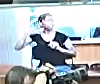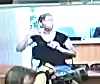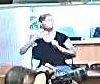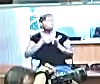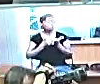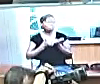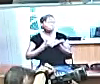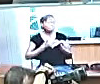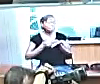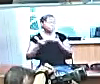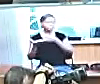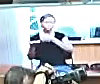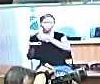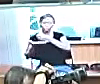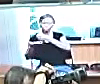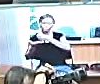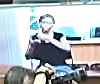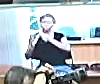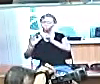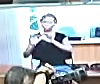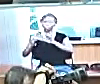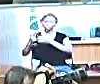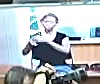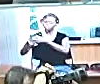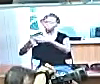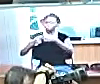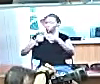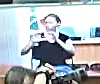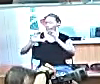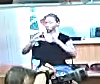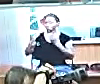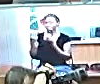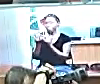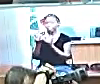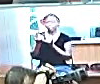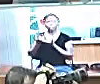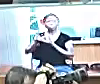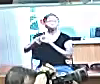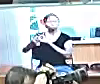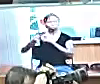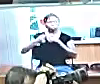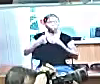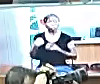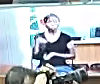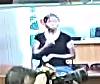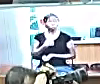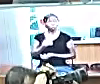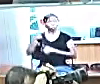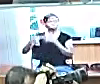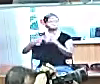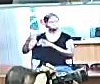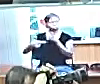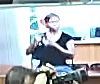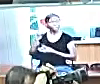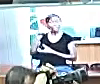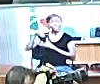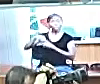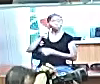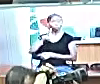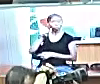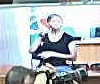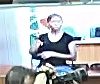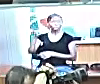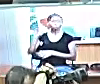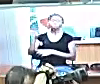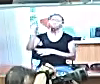nas comunidades nos municípios onde nós atuamos é que são em diversos territórios do estado